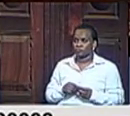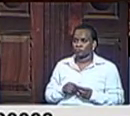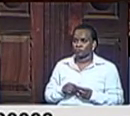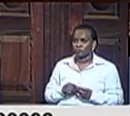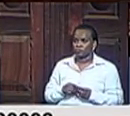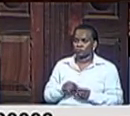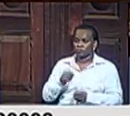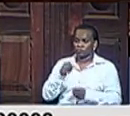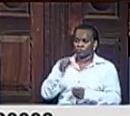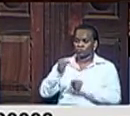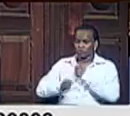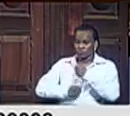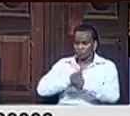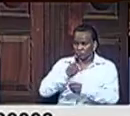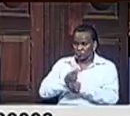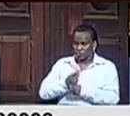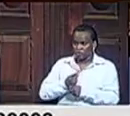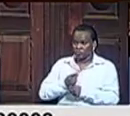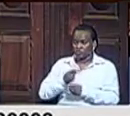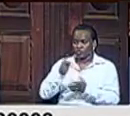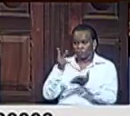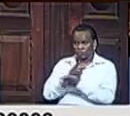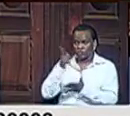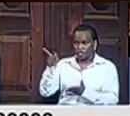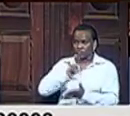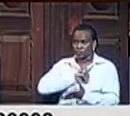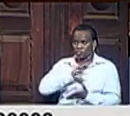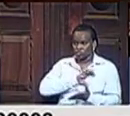um ano após esse caso de Caxias,